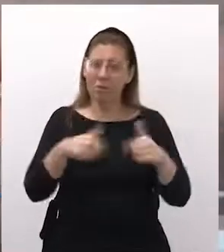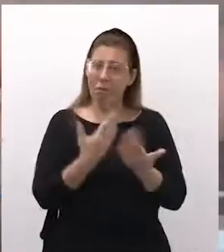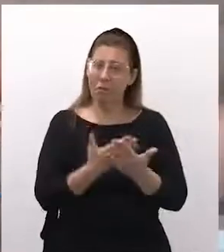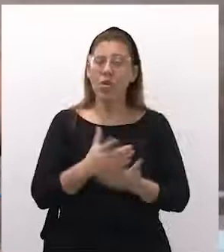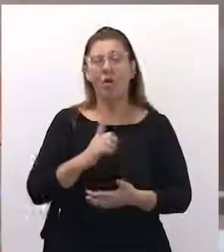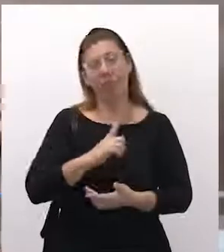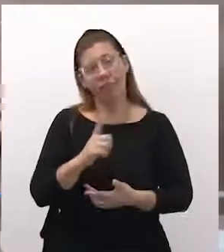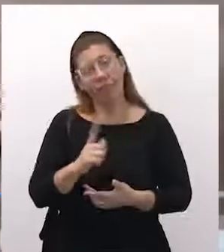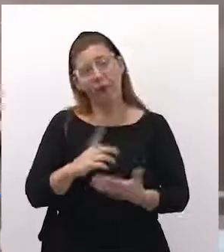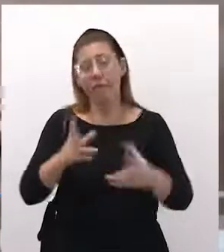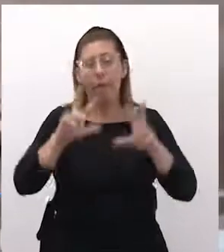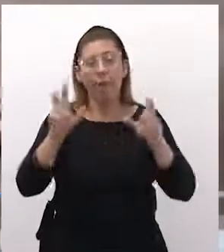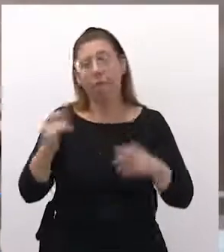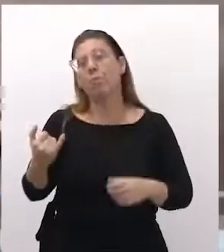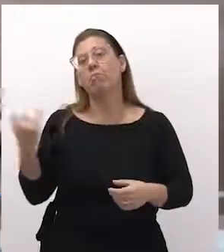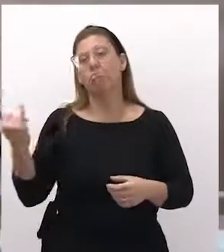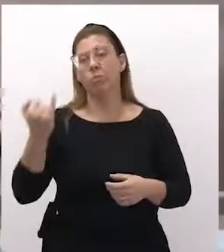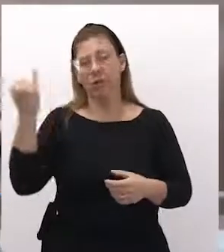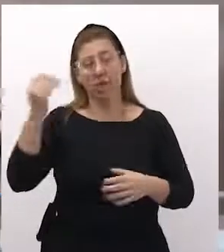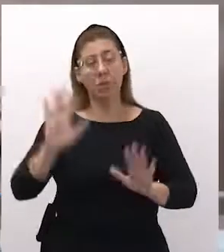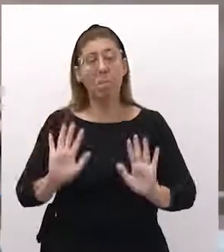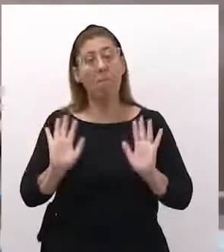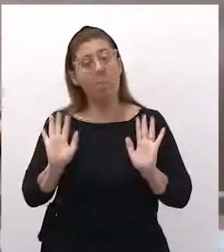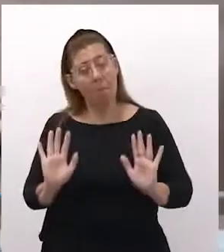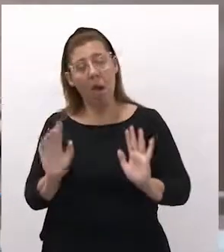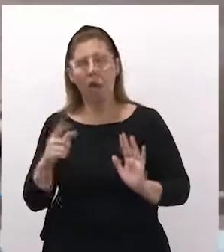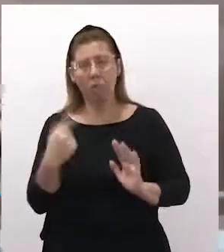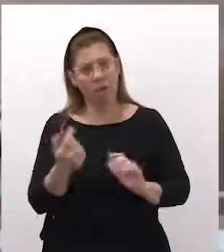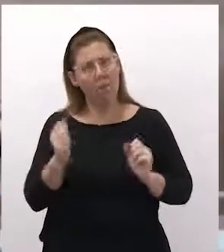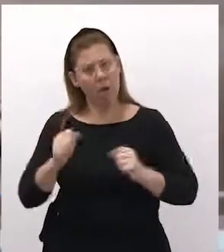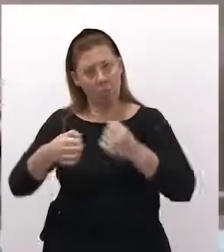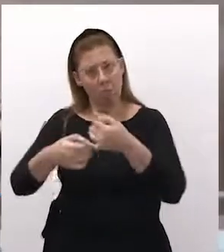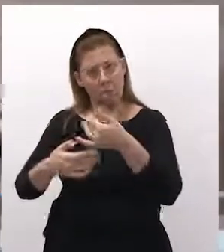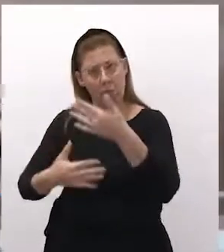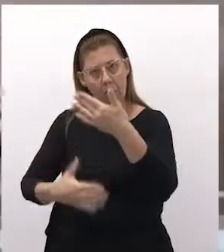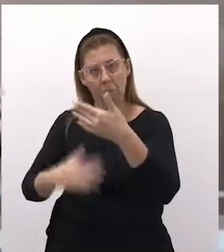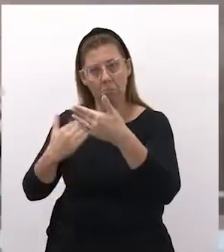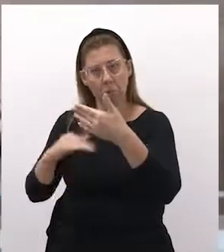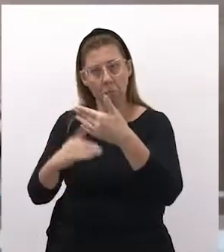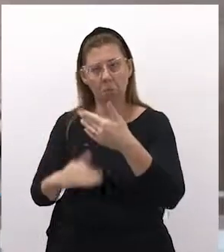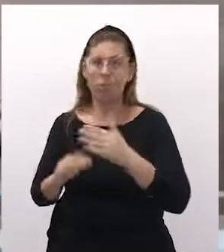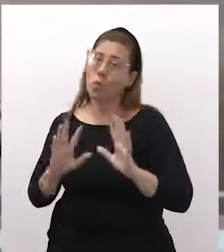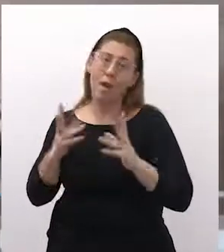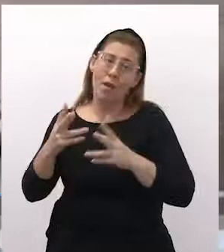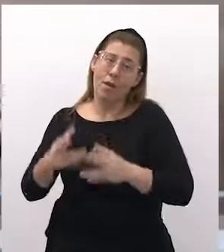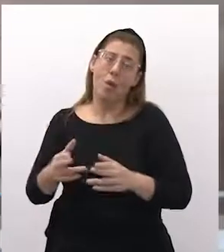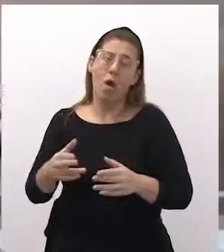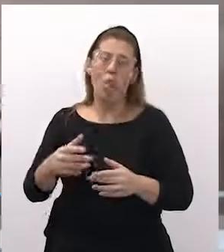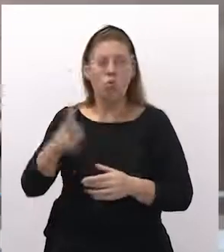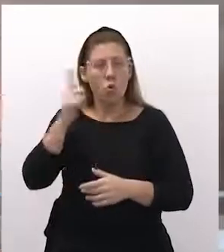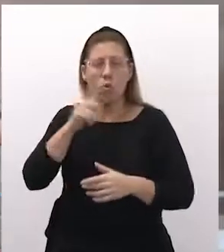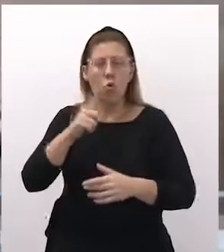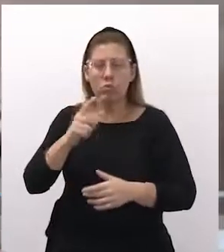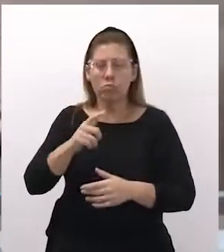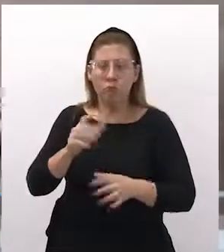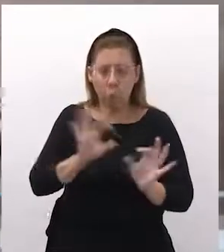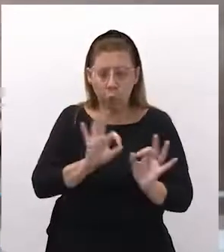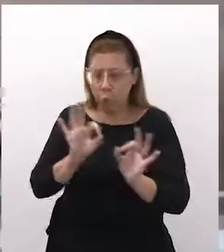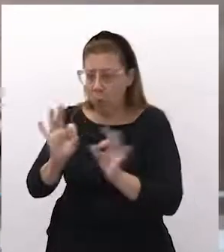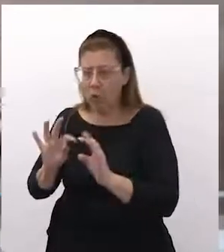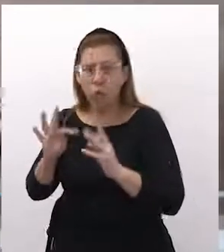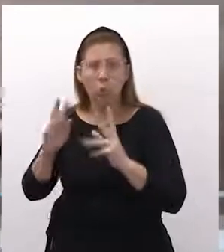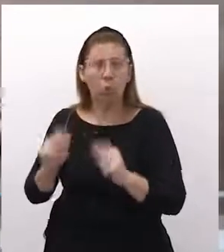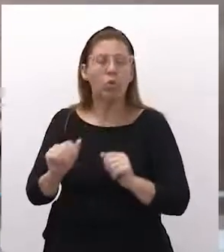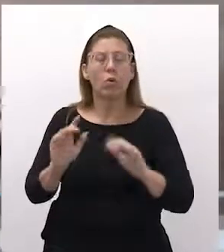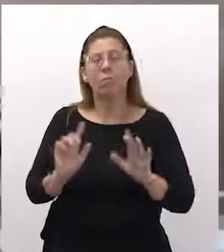a troca ela é essencial. Mas vocês podem se manifestar no chat, não é a mesma coisa, eu não consigo acompanhar o chat durante a